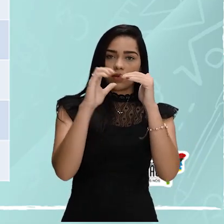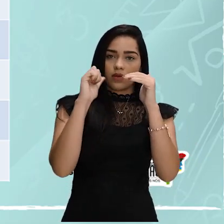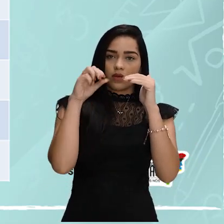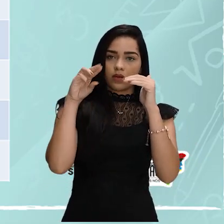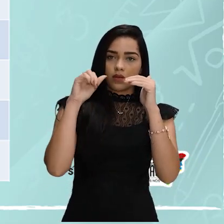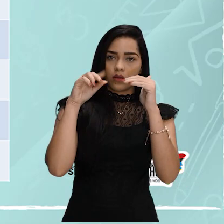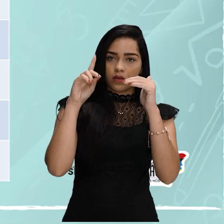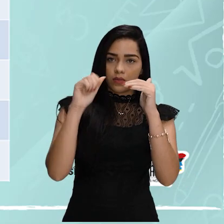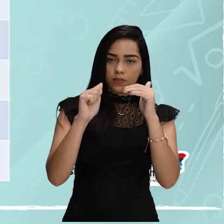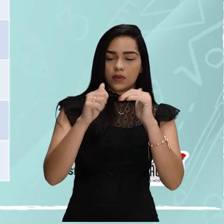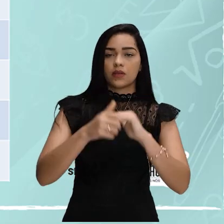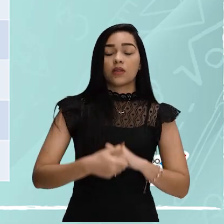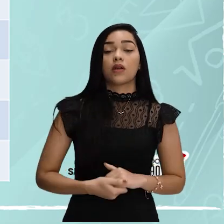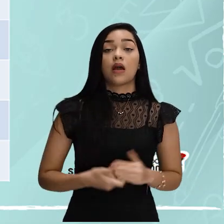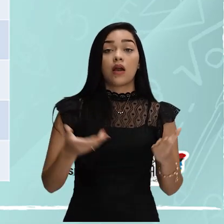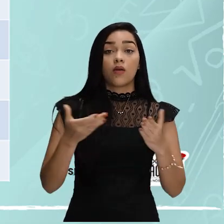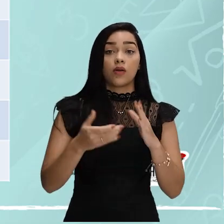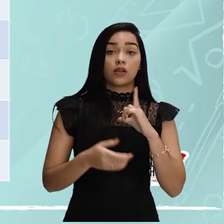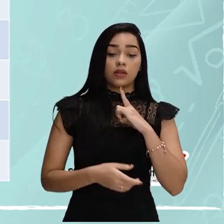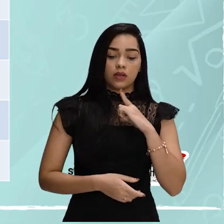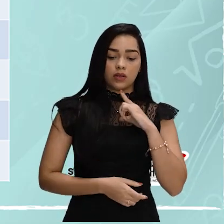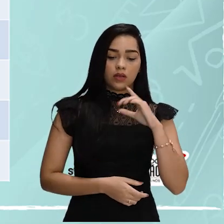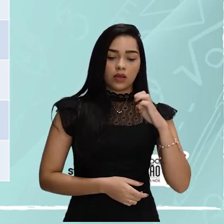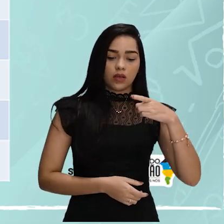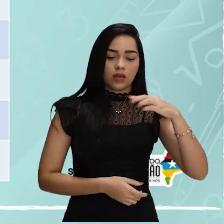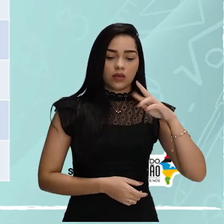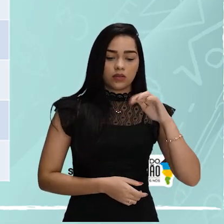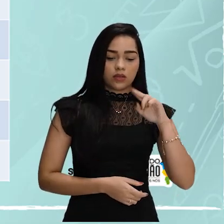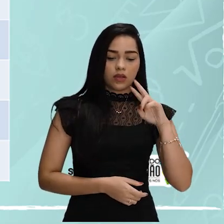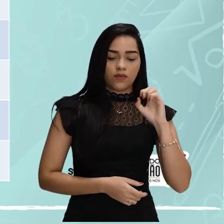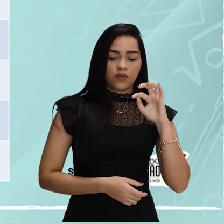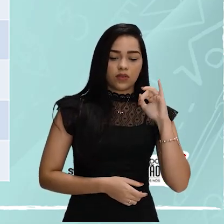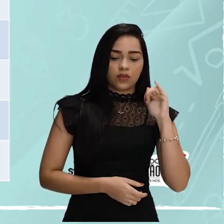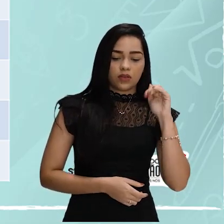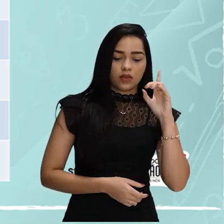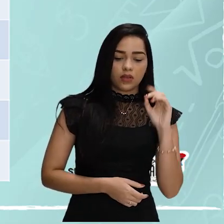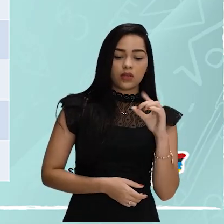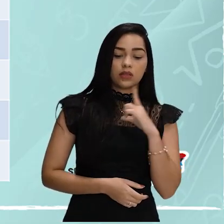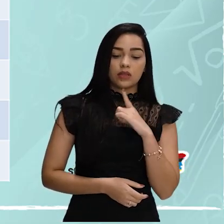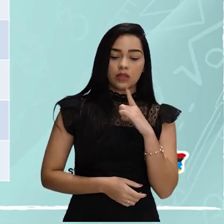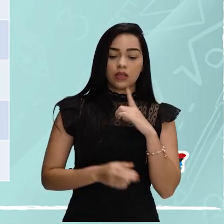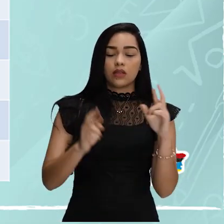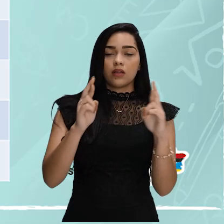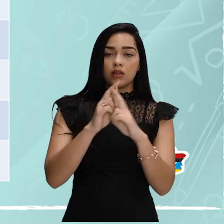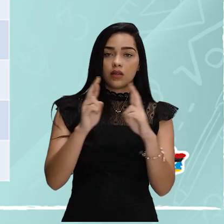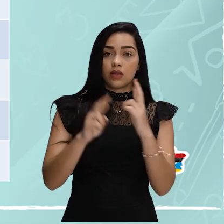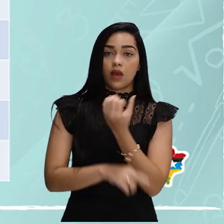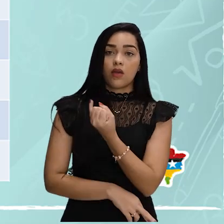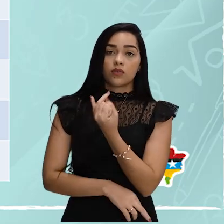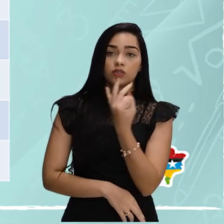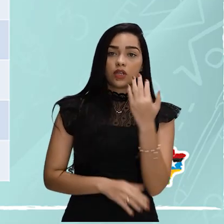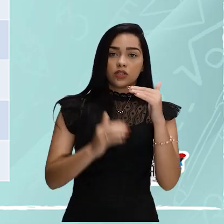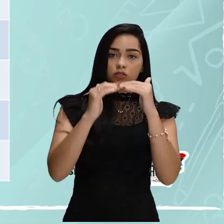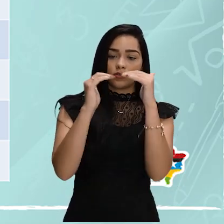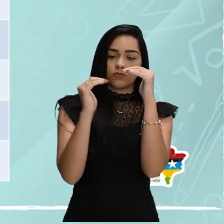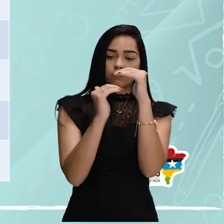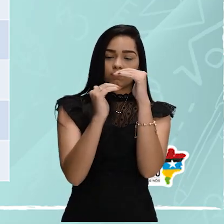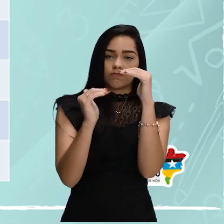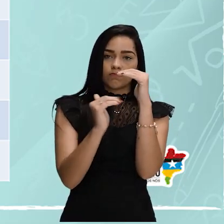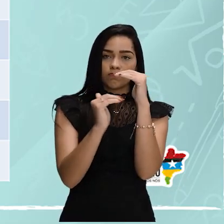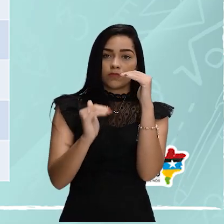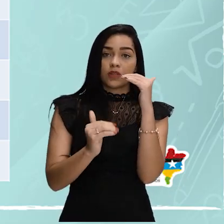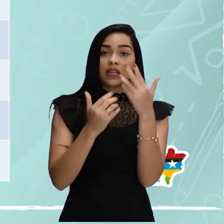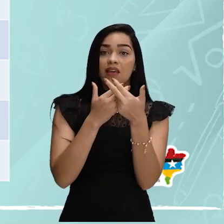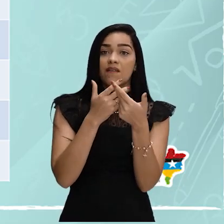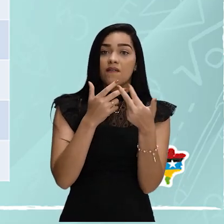E o tecido estratificado, o termo estratificado tem a ver com a quantidade de camadas, ou seja, tem